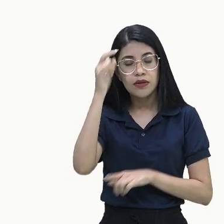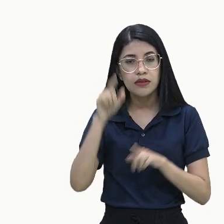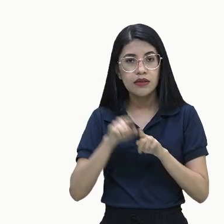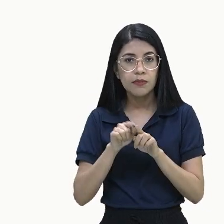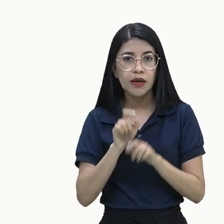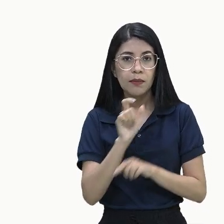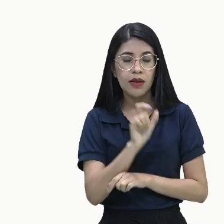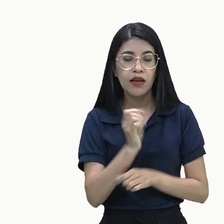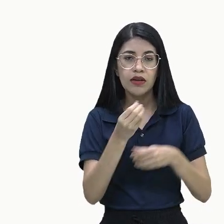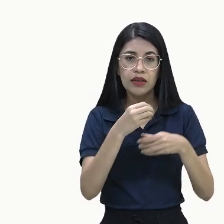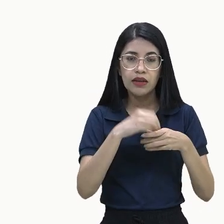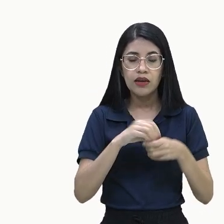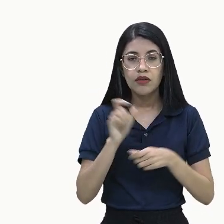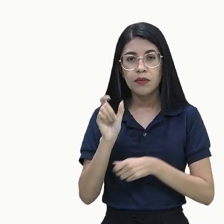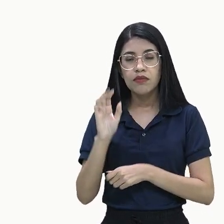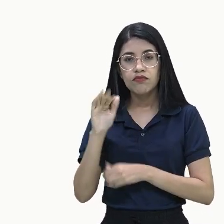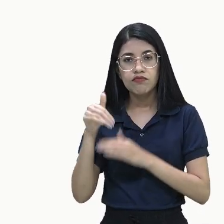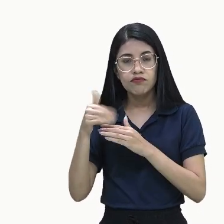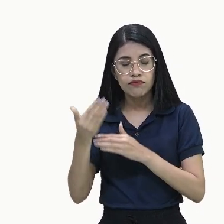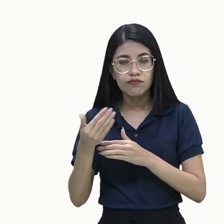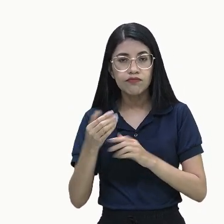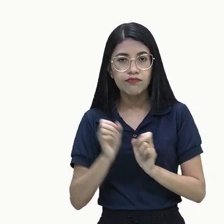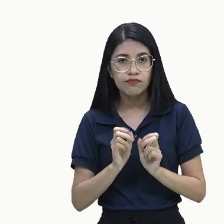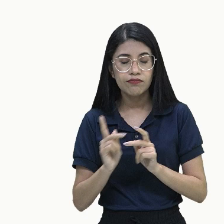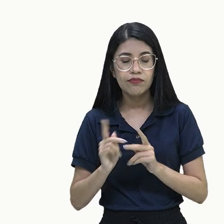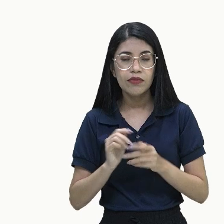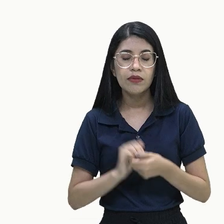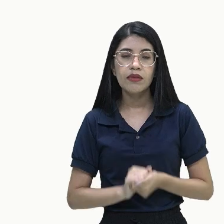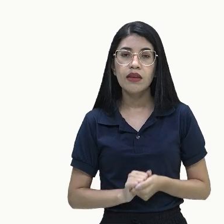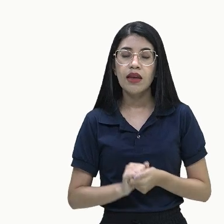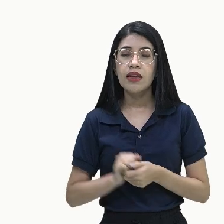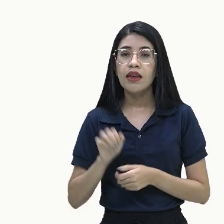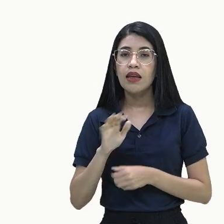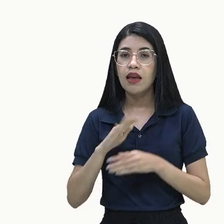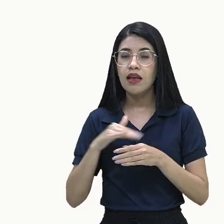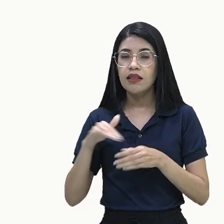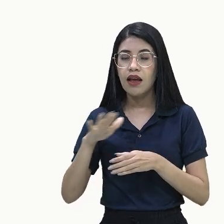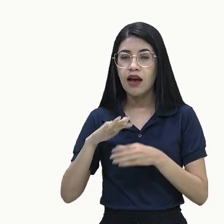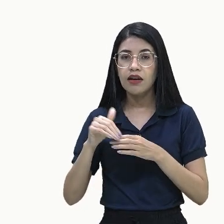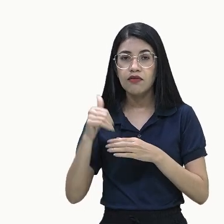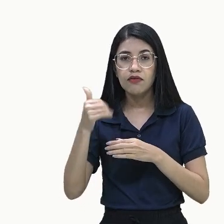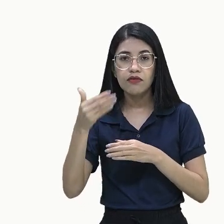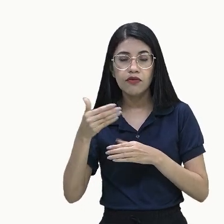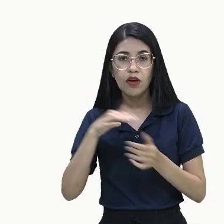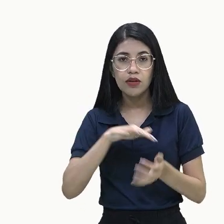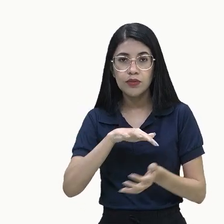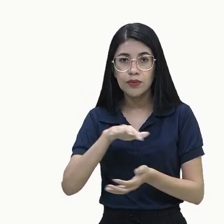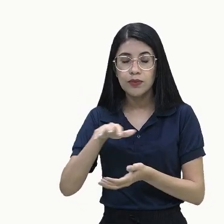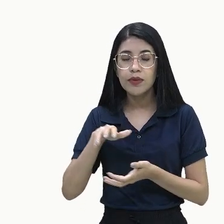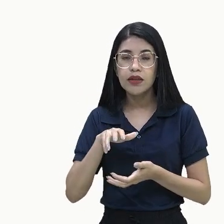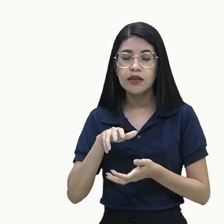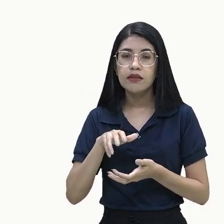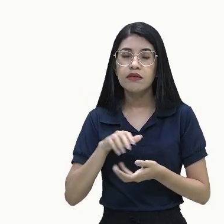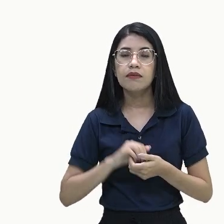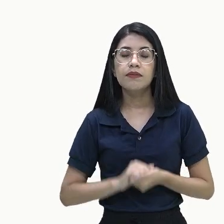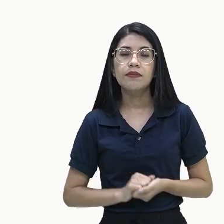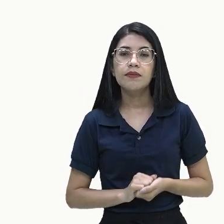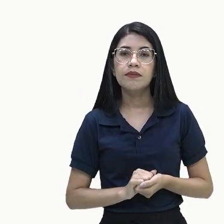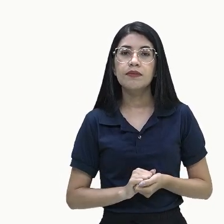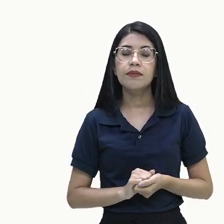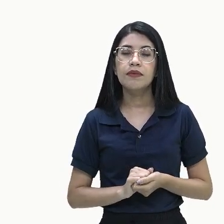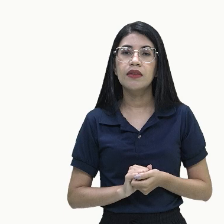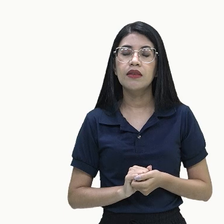Então, externos e exógenos, que já vai ser na parte exterior aí do planeta. Então,